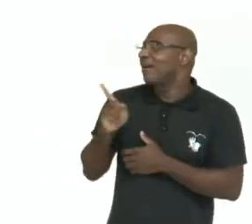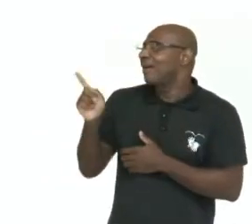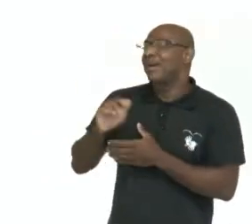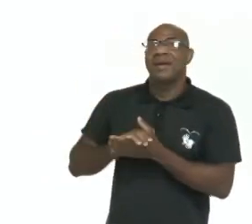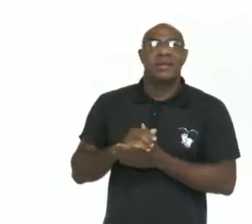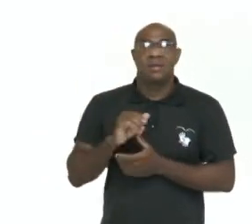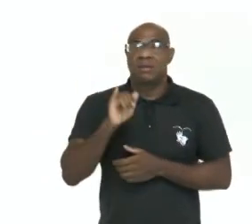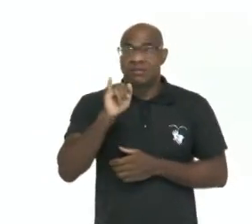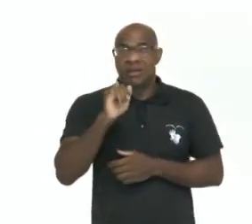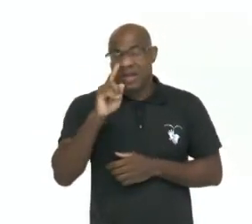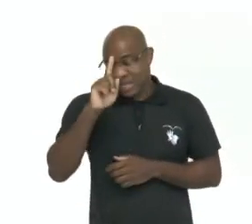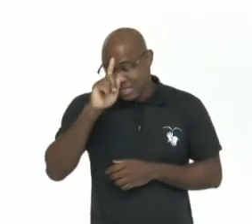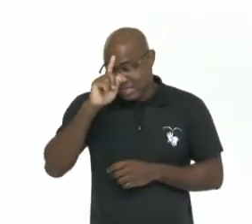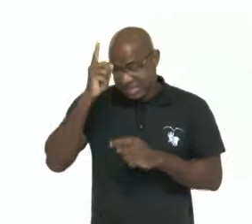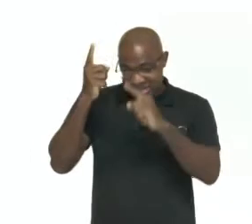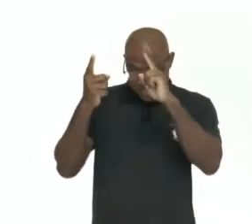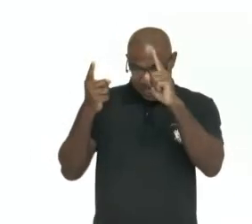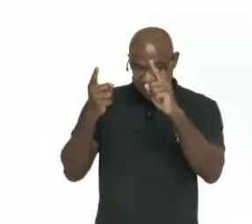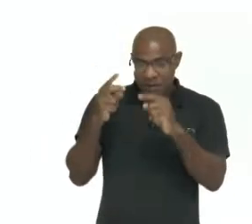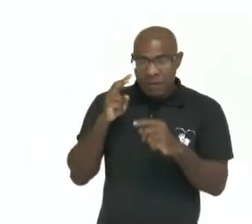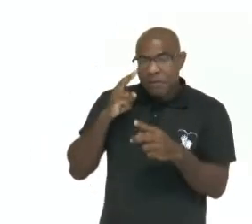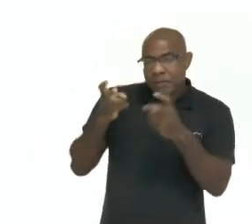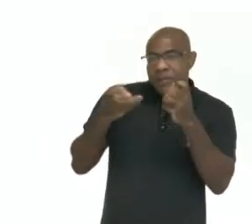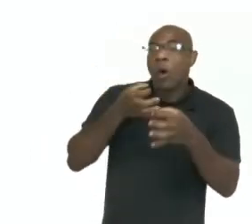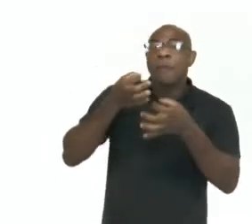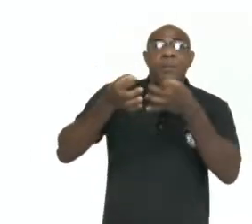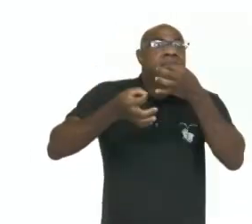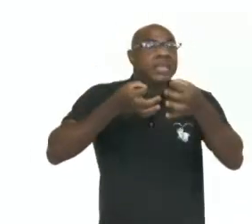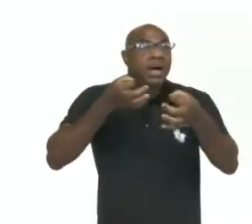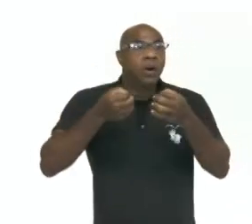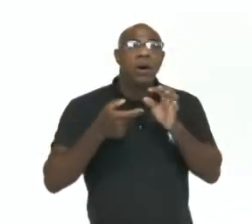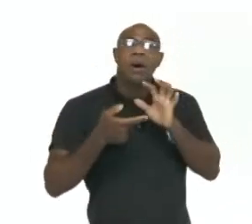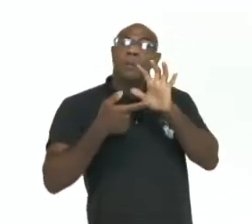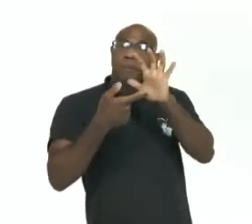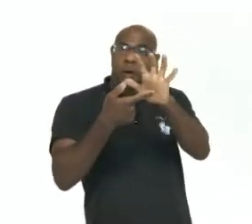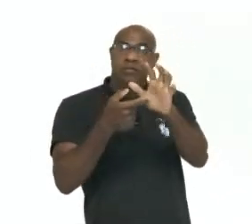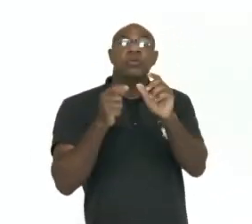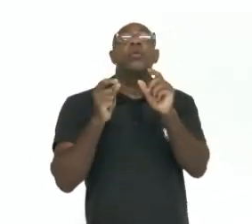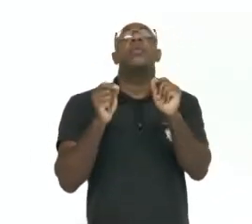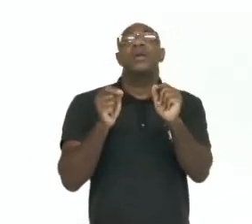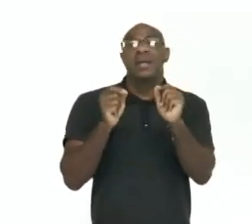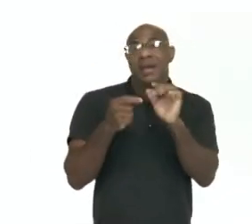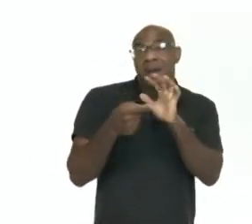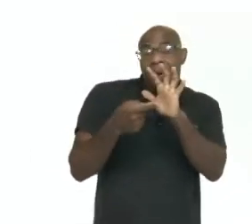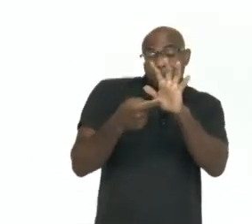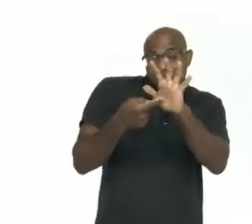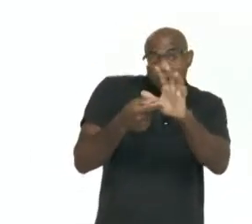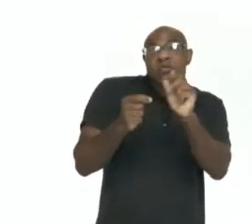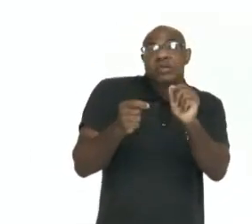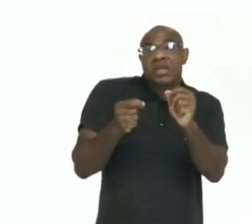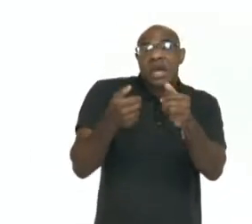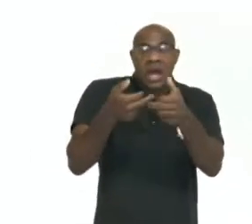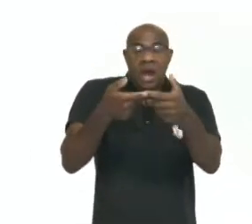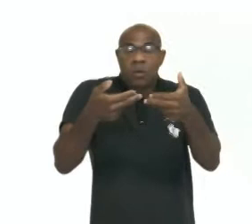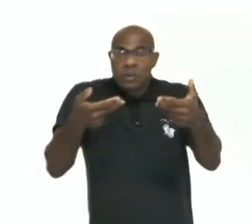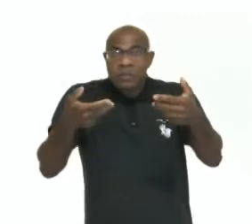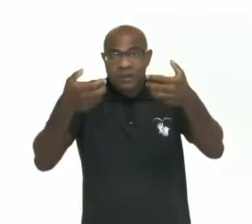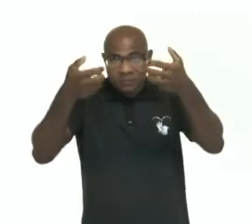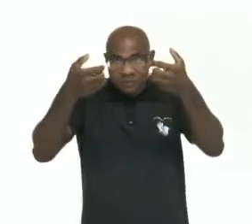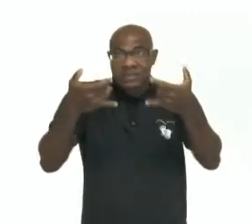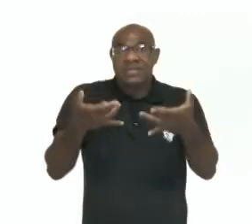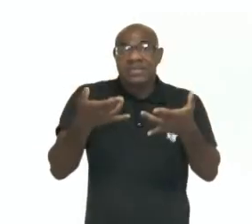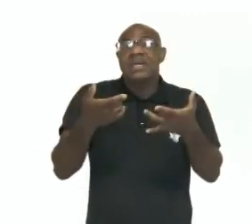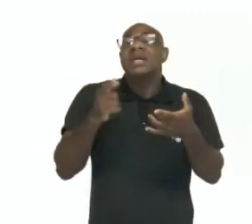uma ideia em sua redação e em seguida apresenta elementos que sustentem o ponto de vista contrário, seu texto